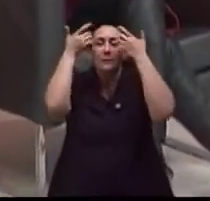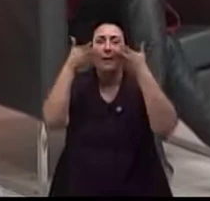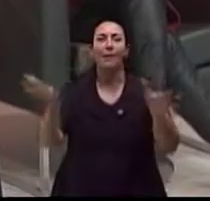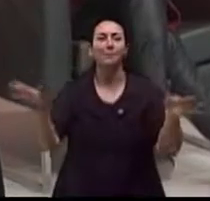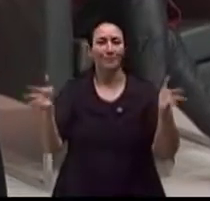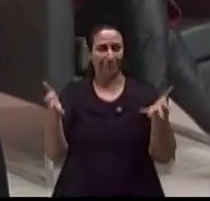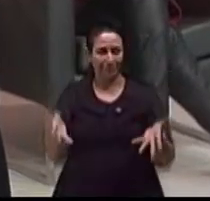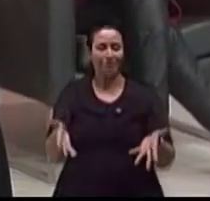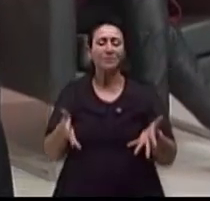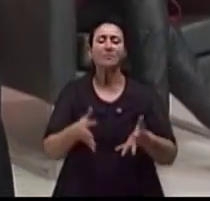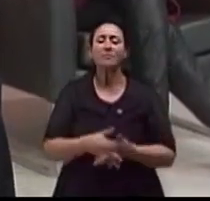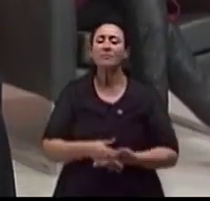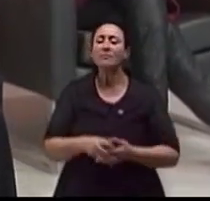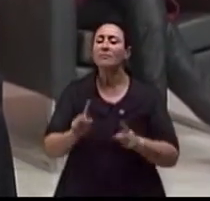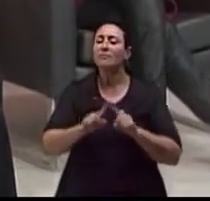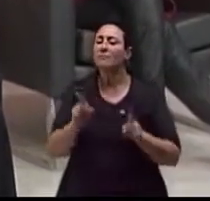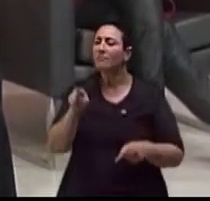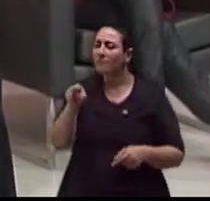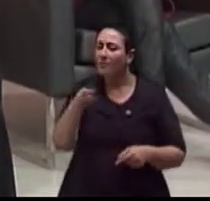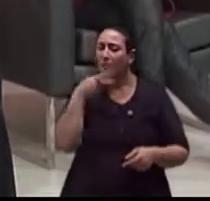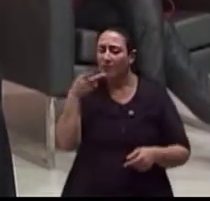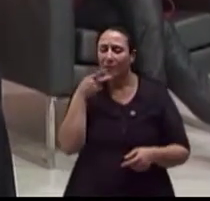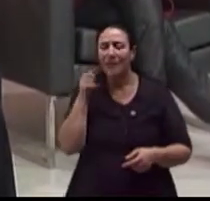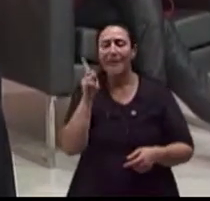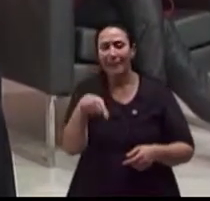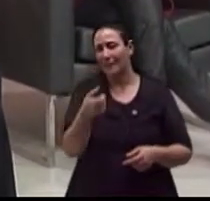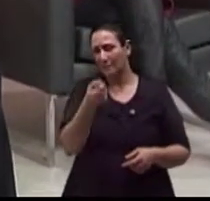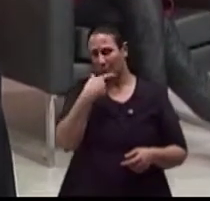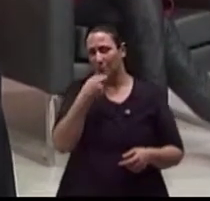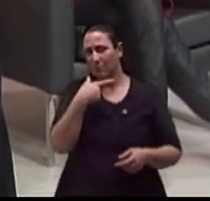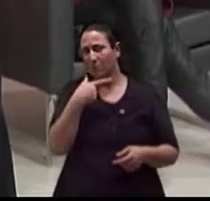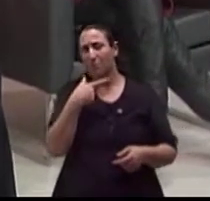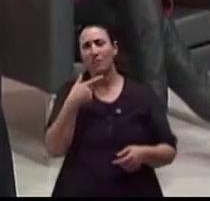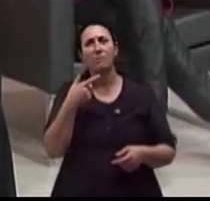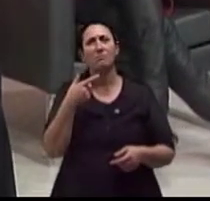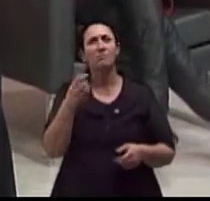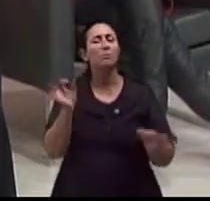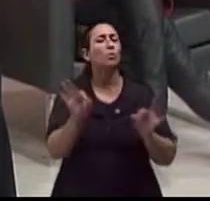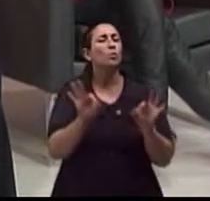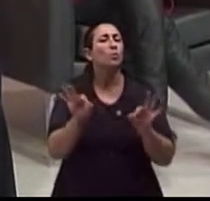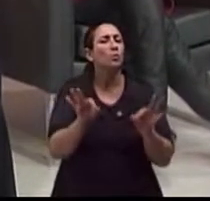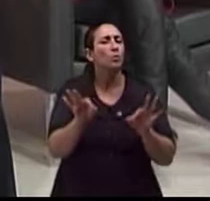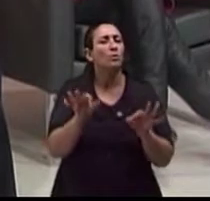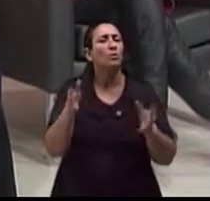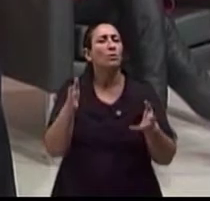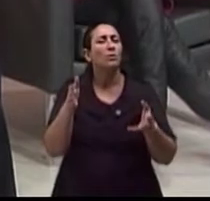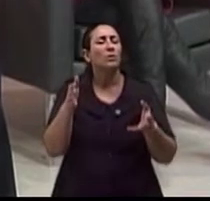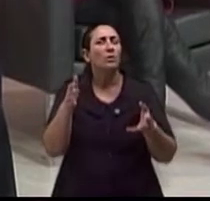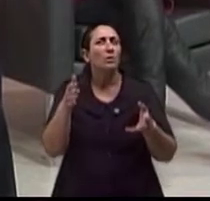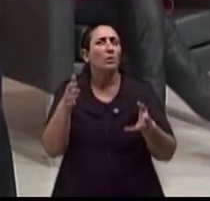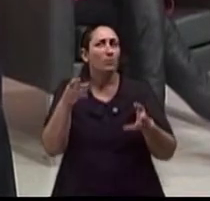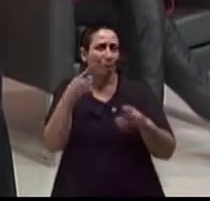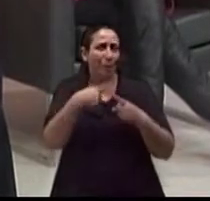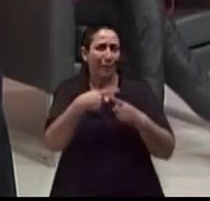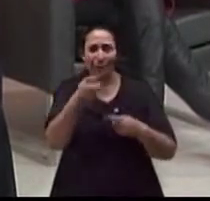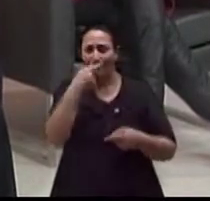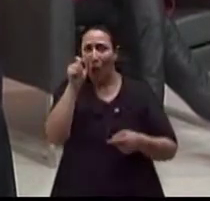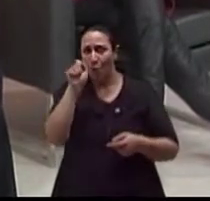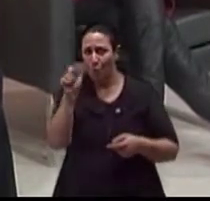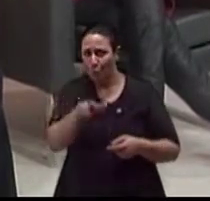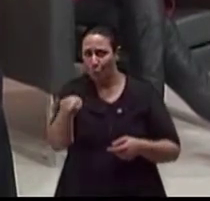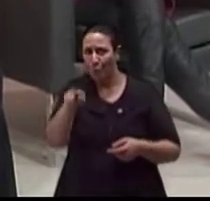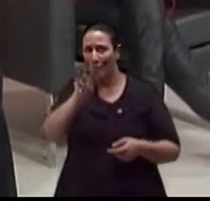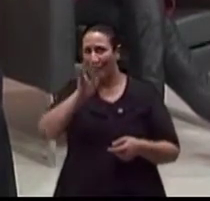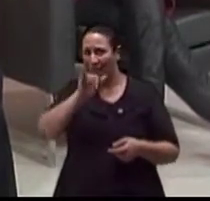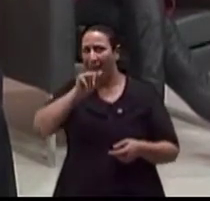falou também Doutor da questão da dessa ingesta da medicação sem é porque não precisa receituário né não precisa receita